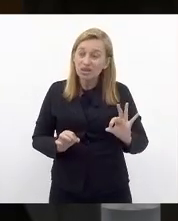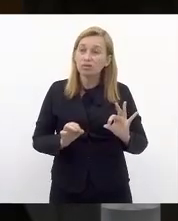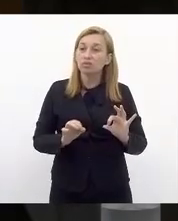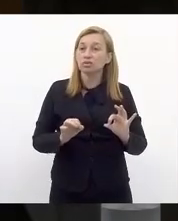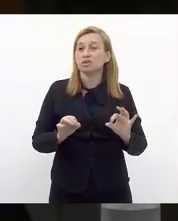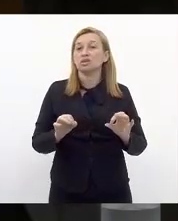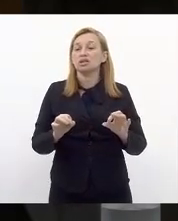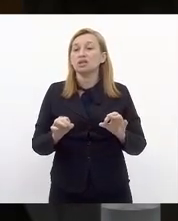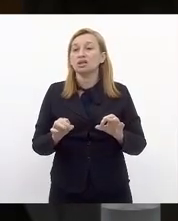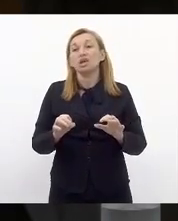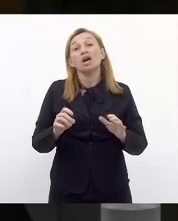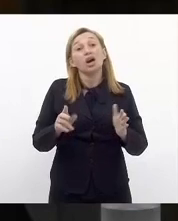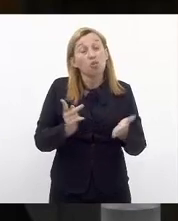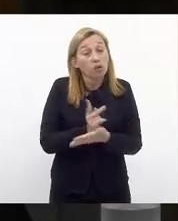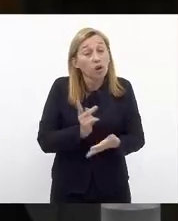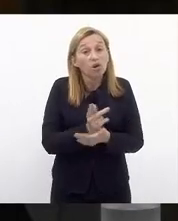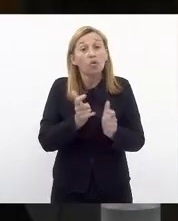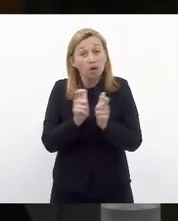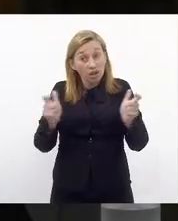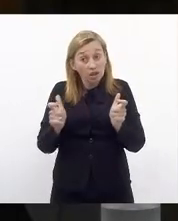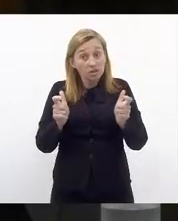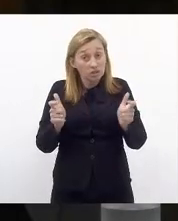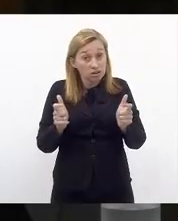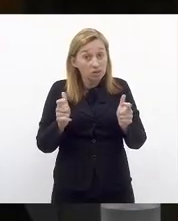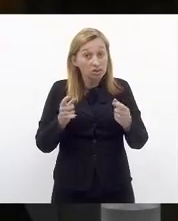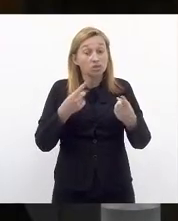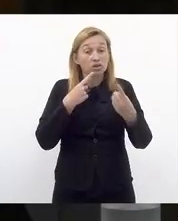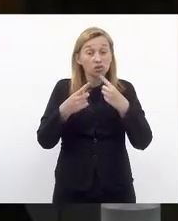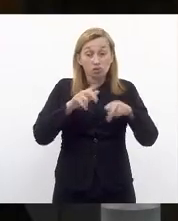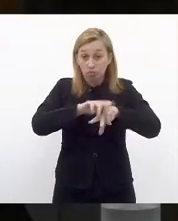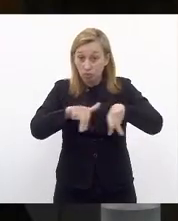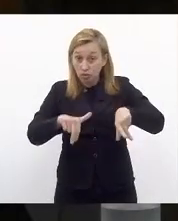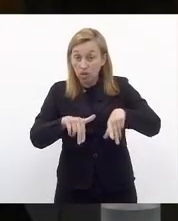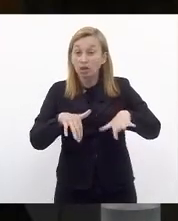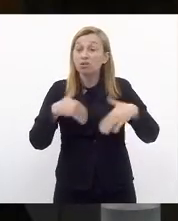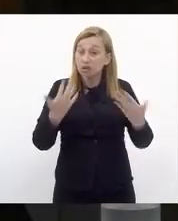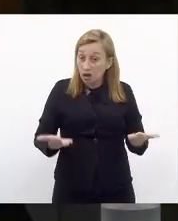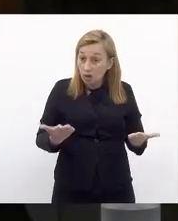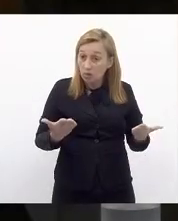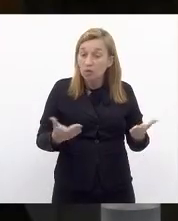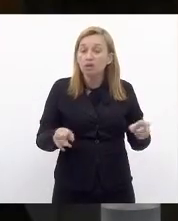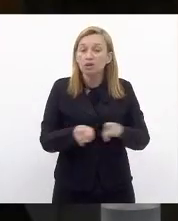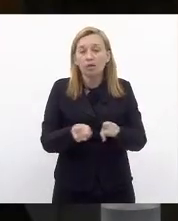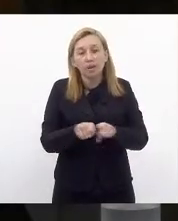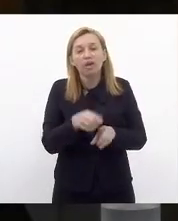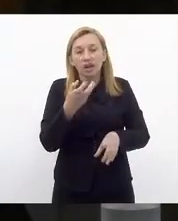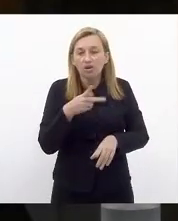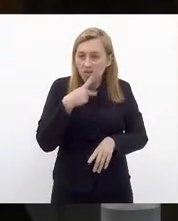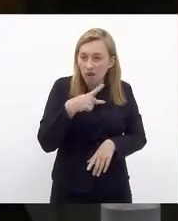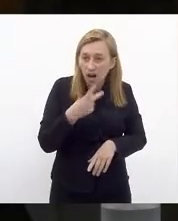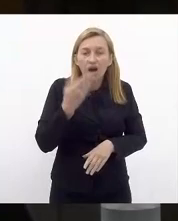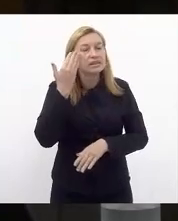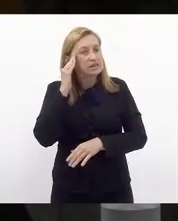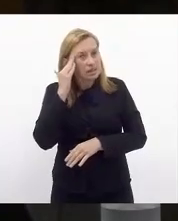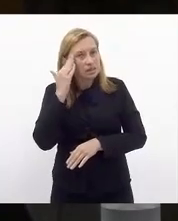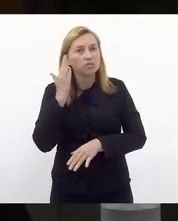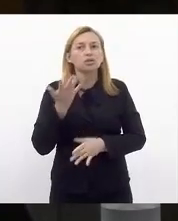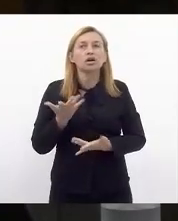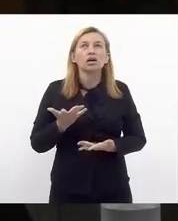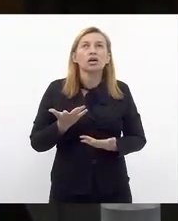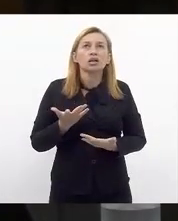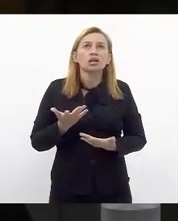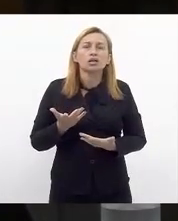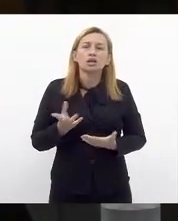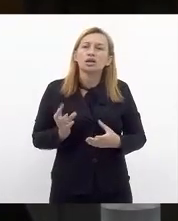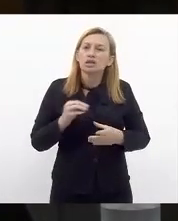enorme essa regra de transição No que diz respeito ao debate de gênero então é também quero reiterar que entendo que temos margem